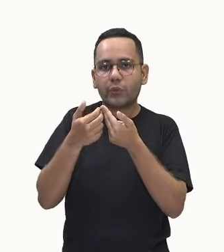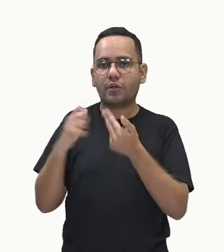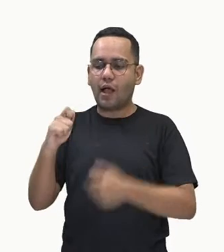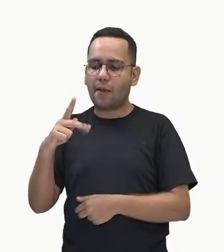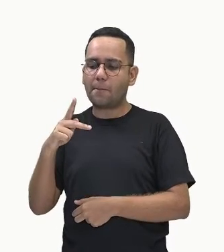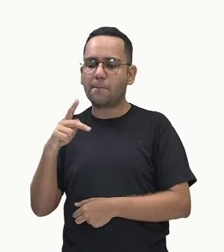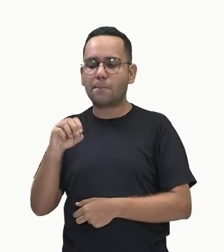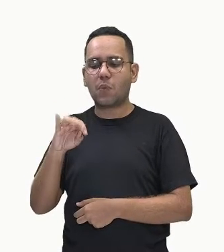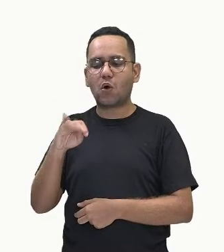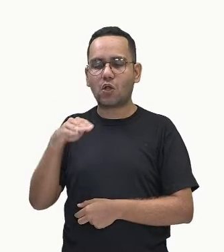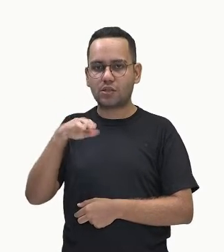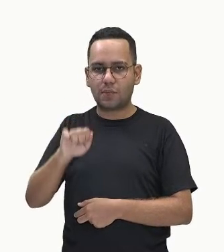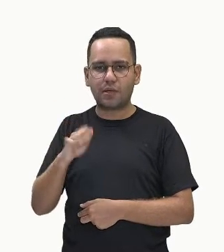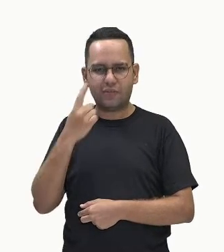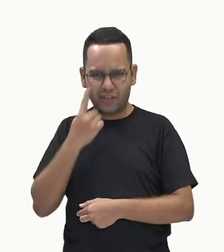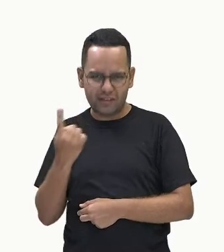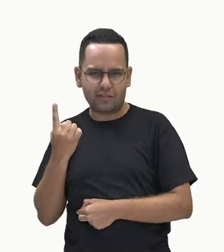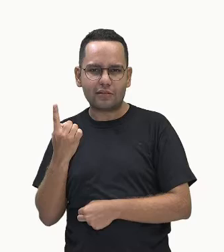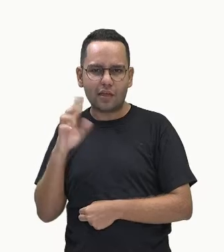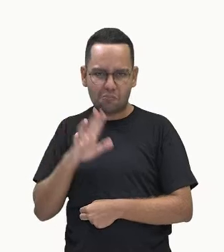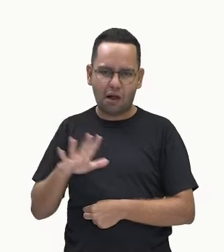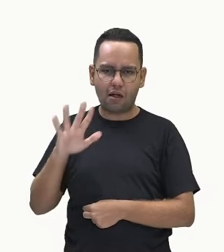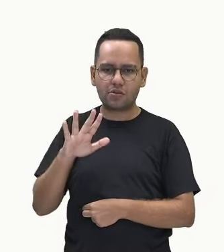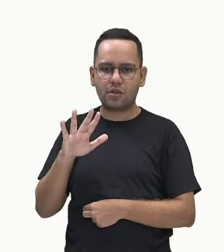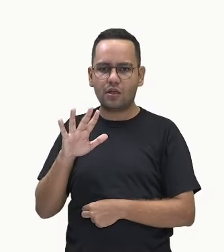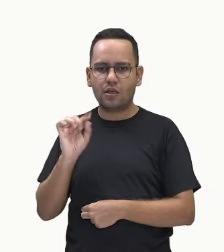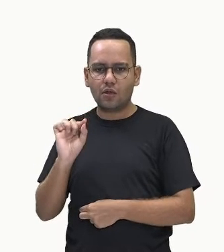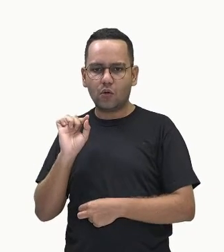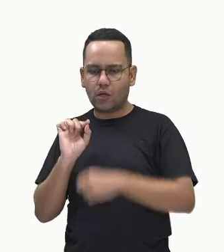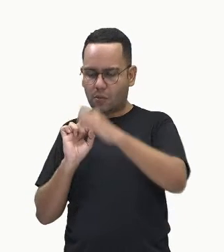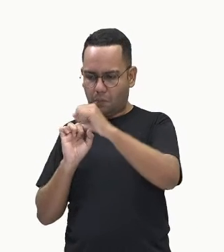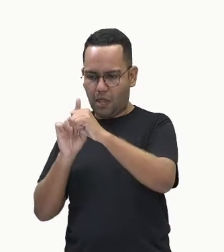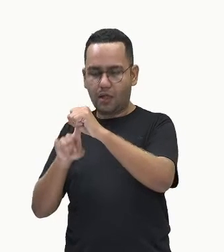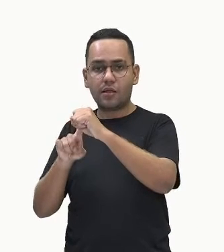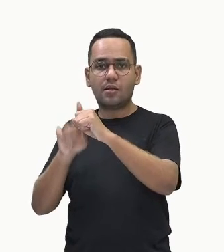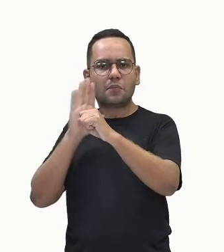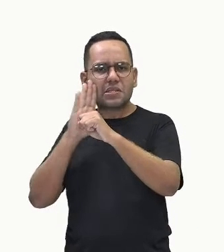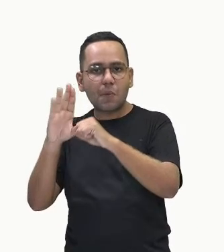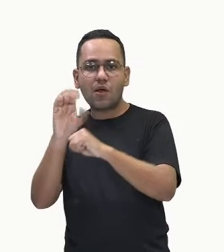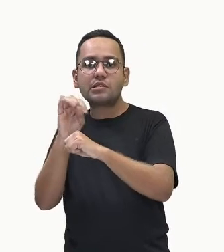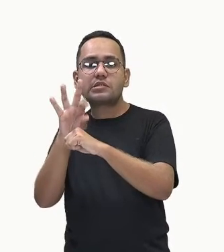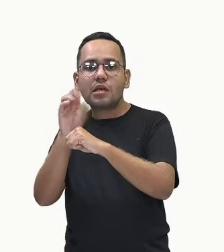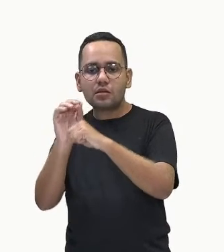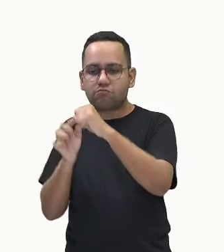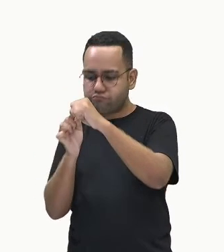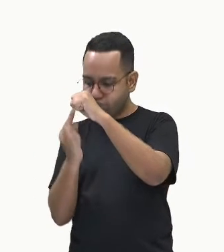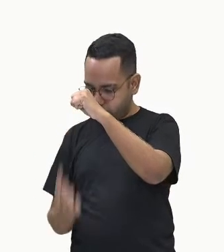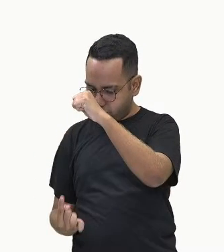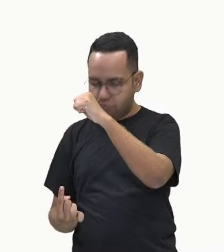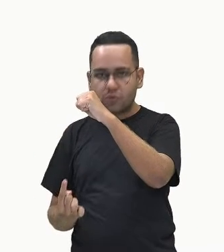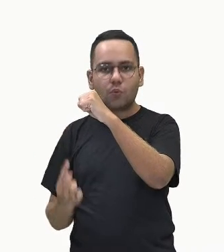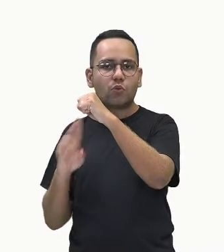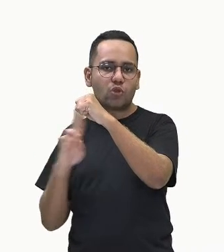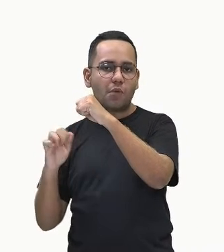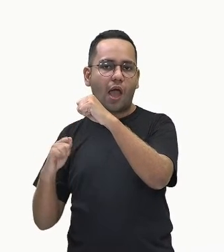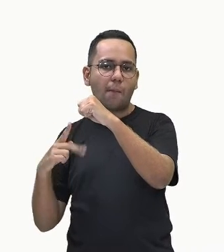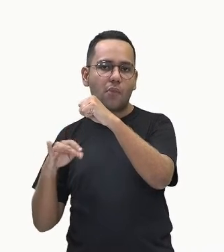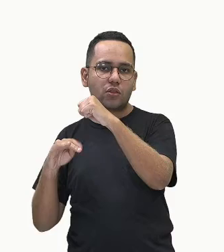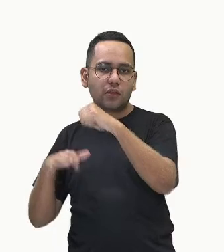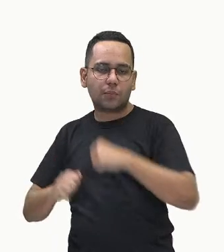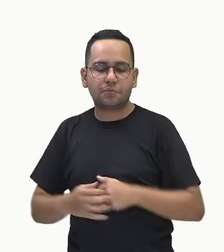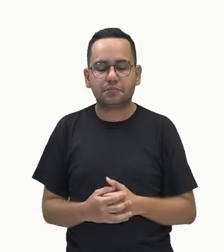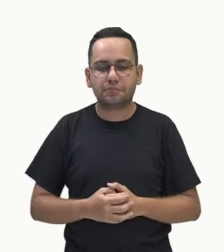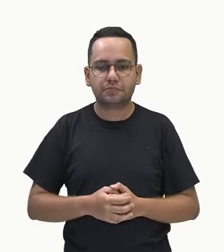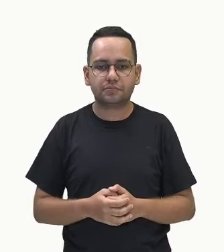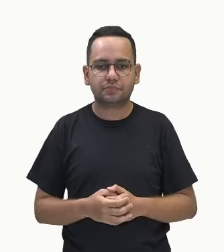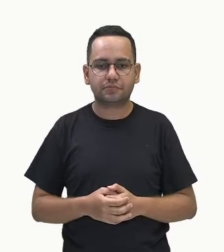centro até o ponto médio, tá, desse lado. Então, nós temos aqui o apótema. O que mais que a gente